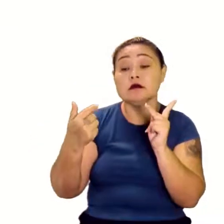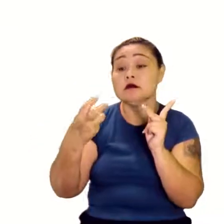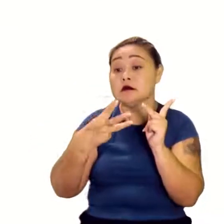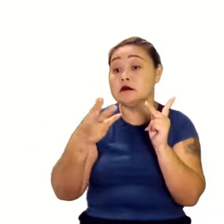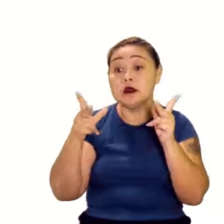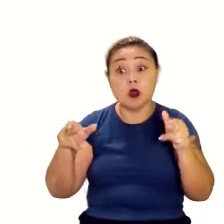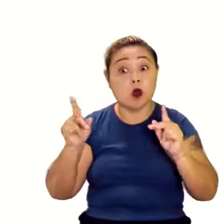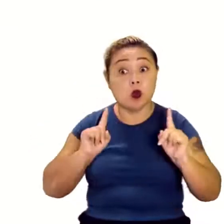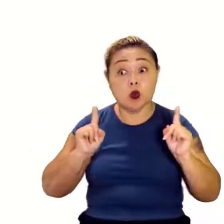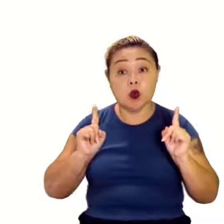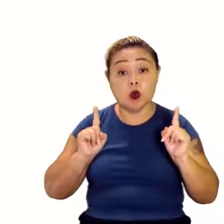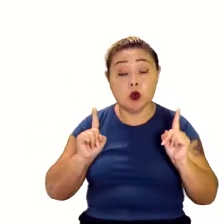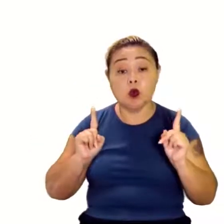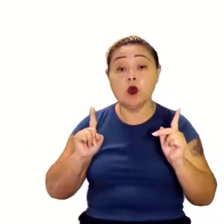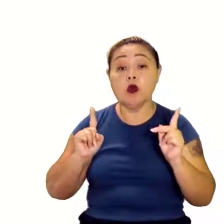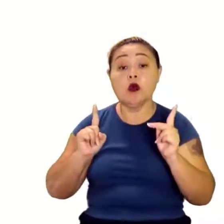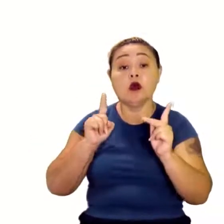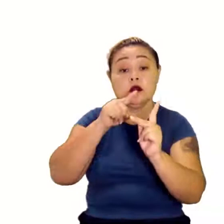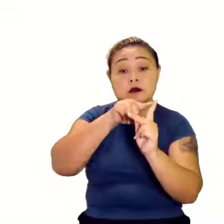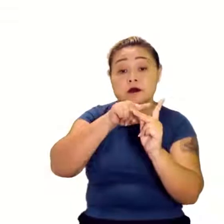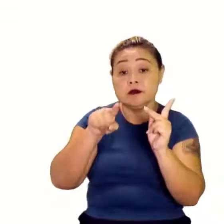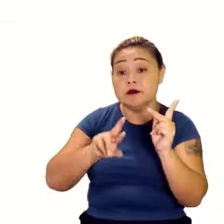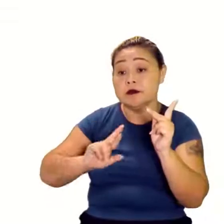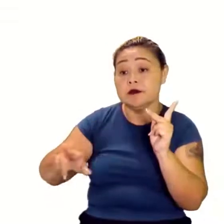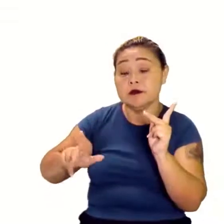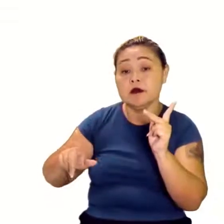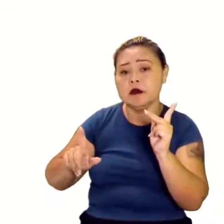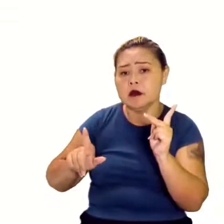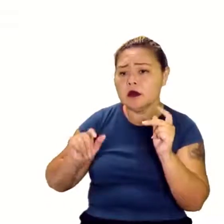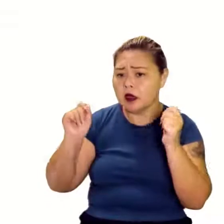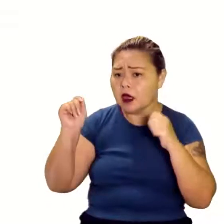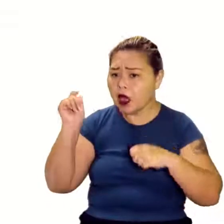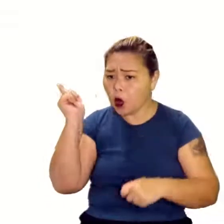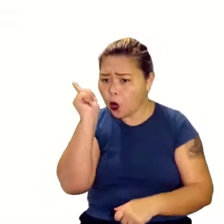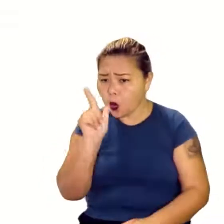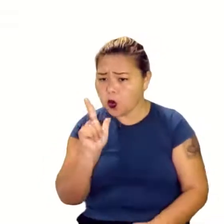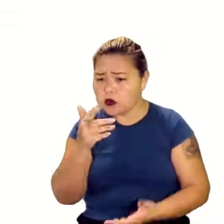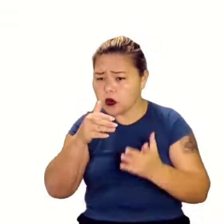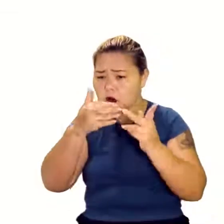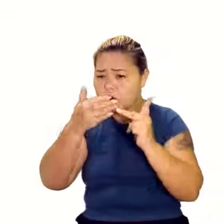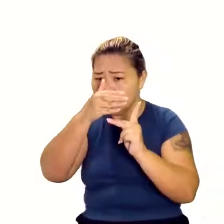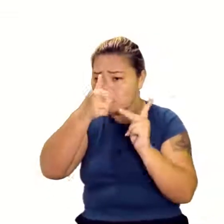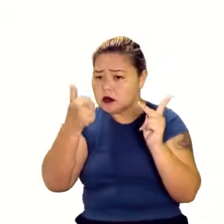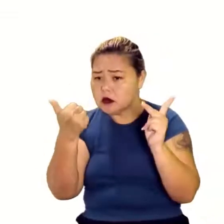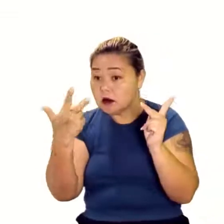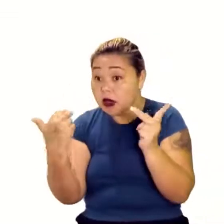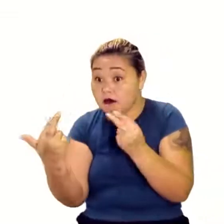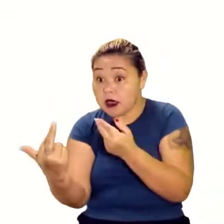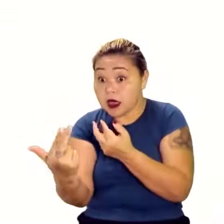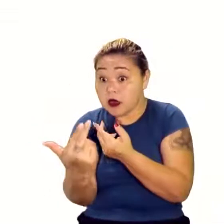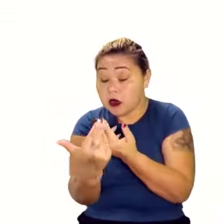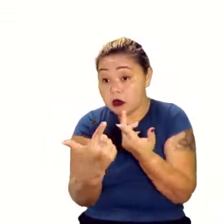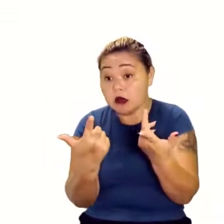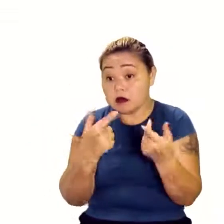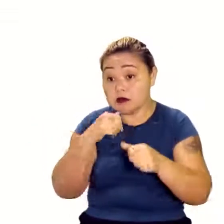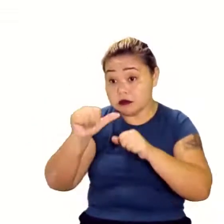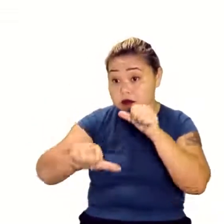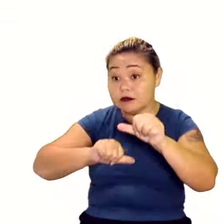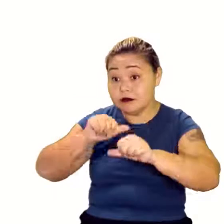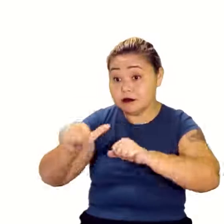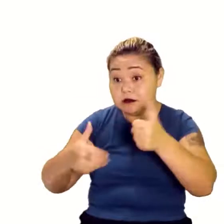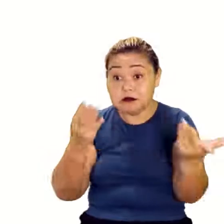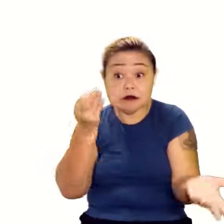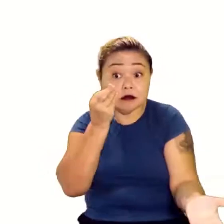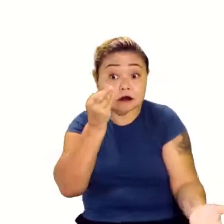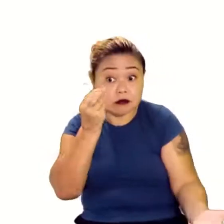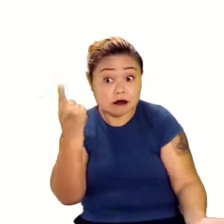são iguais, né? Possuem radicandos diferentes. Mas será que a gente não consegue extrair algo igual deles? Acredito que sim. Vamos tentar? Vamos